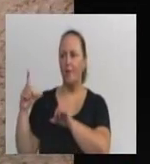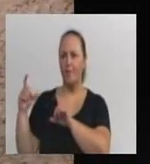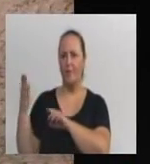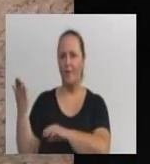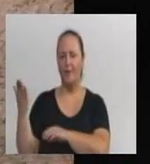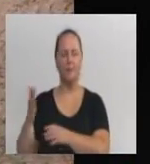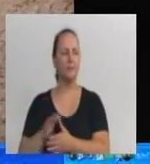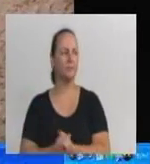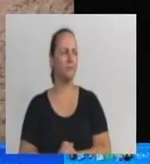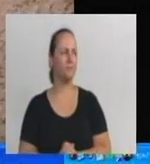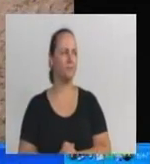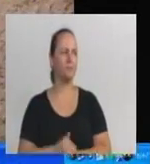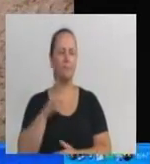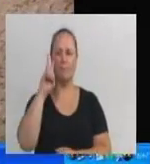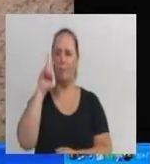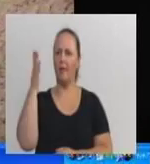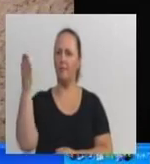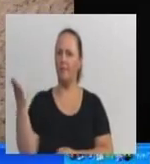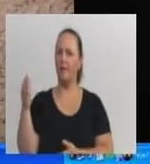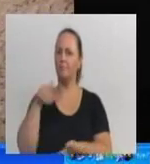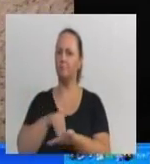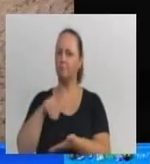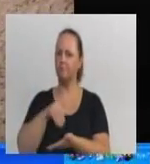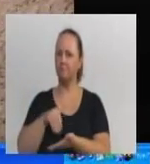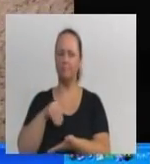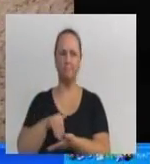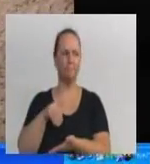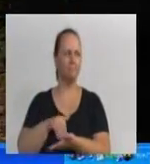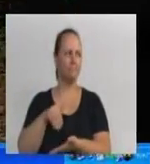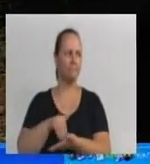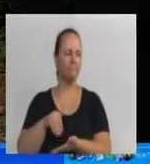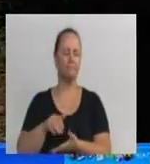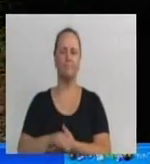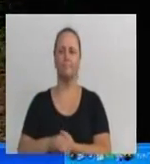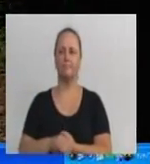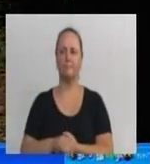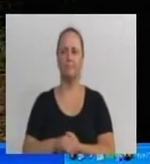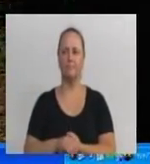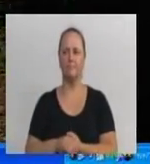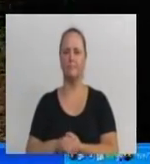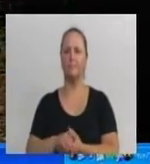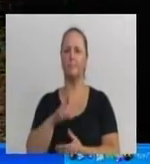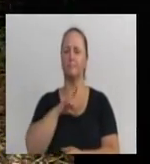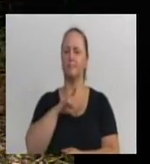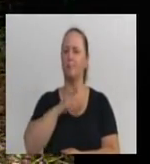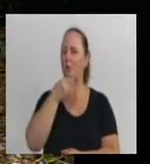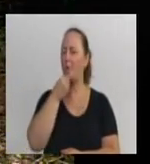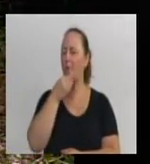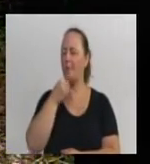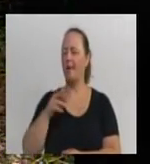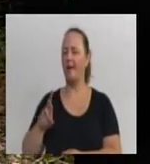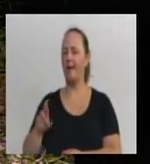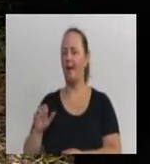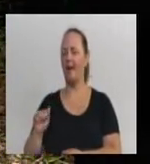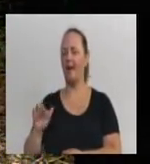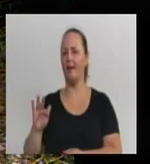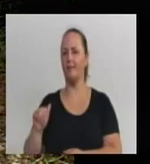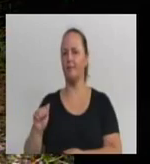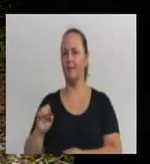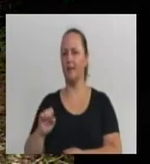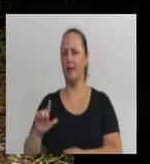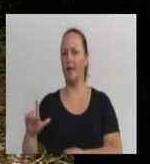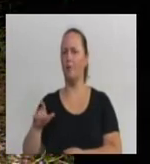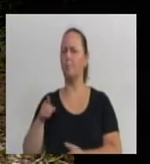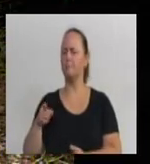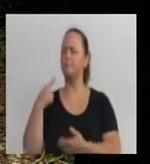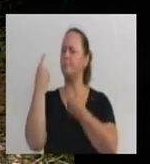gente ver, por exemplo, a secretaria, nosso nobre secretário Rafael Gens, preocupado com aquele bairro